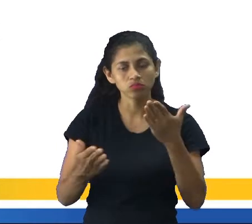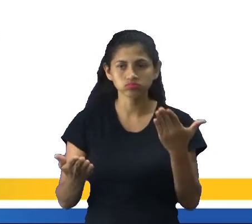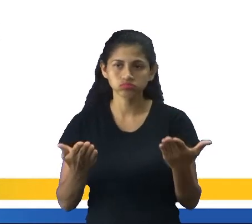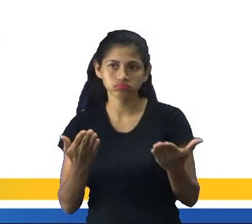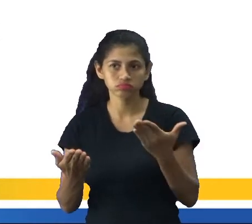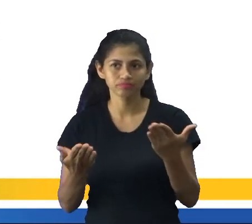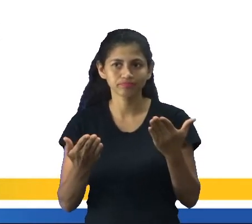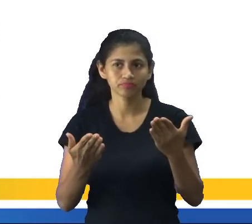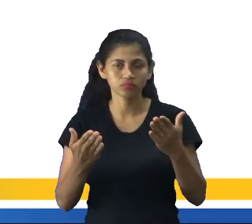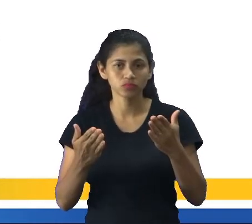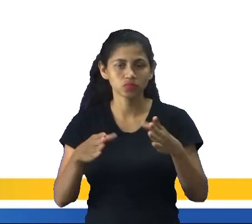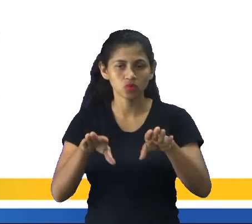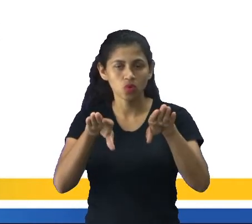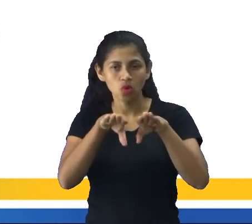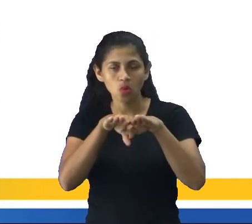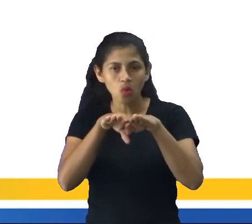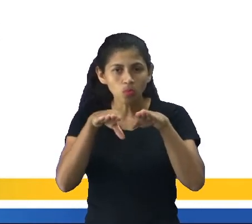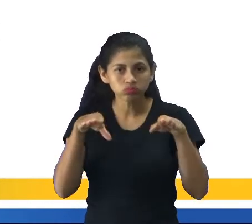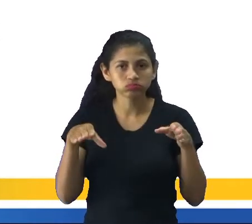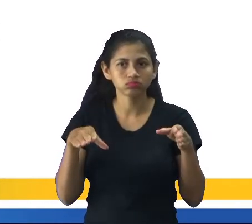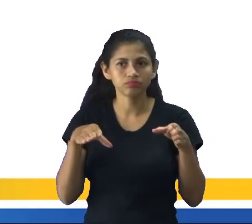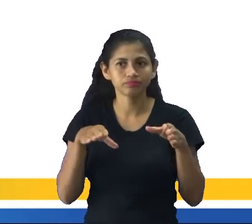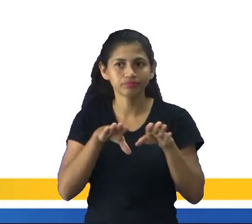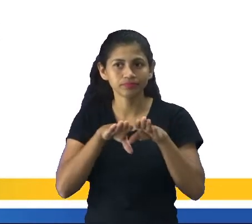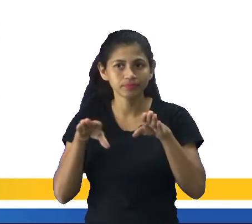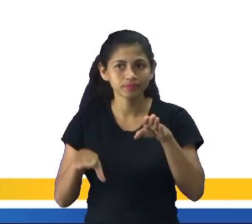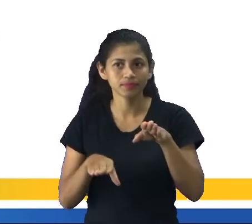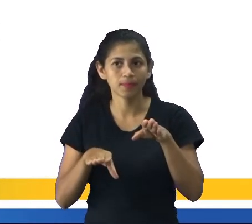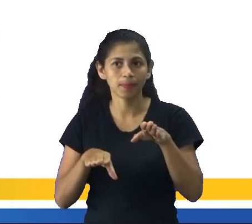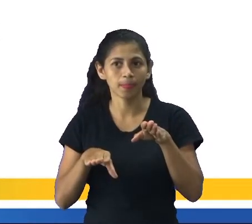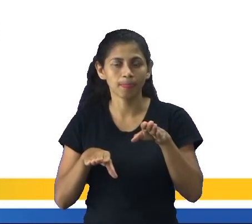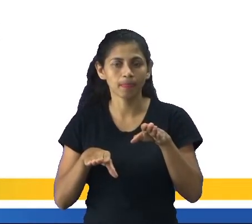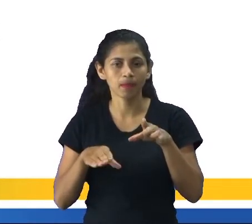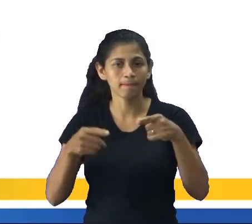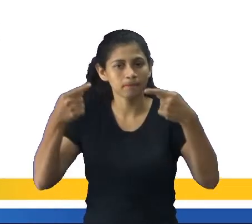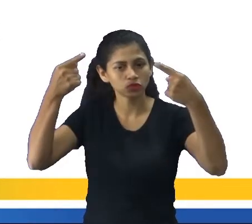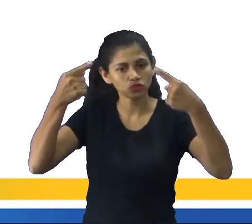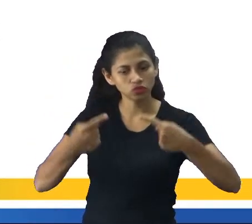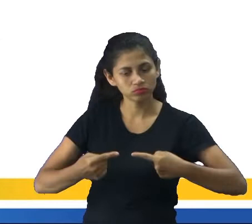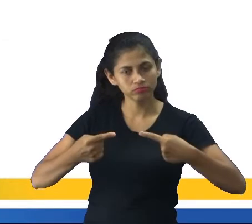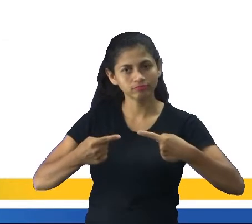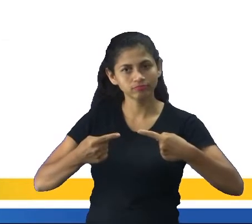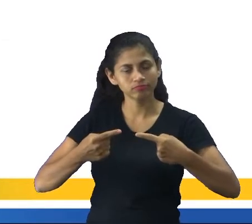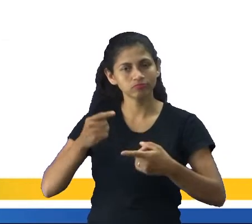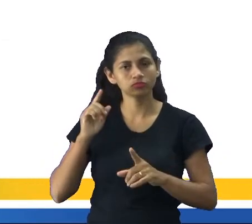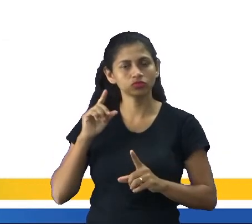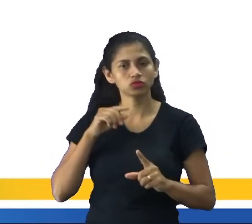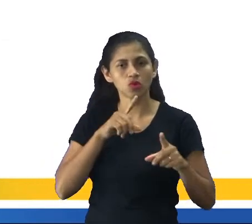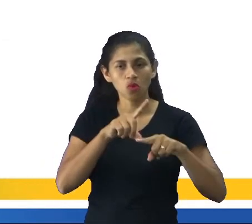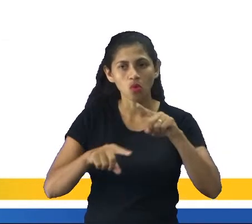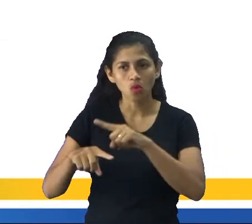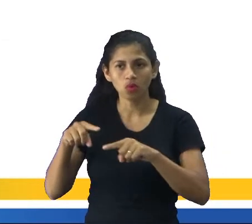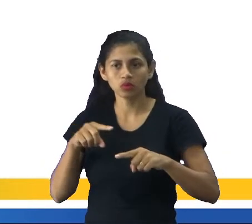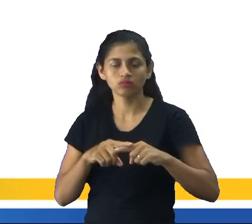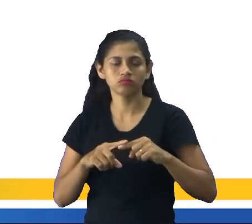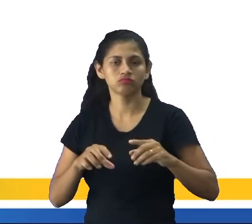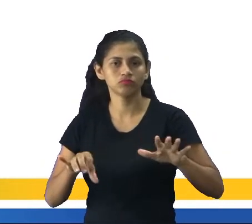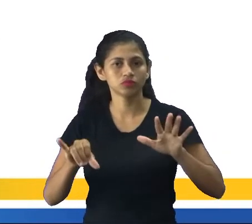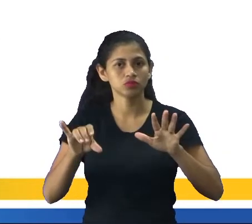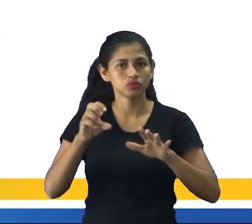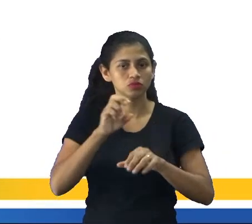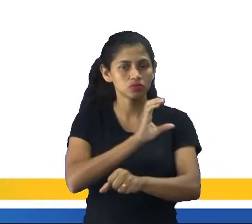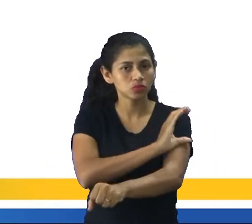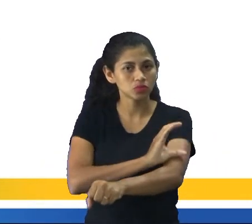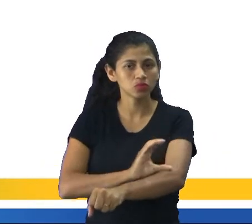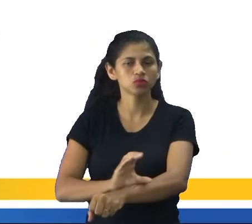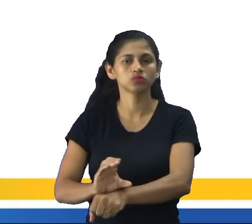culturais minoritários disputam a exclusividade dos símbolos, que são objetos definidores de sua cultura e se tornaram bens